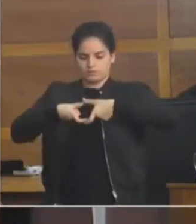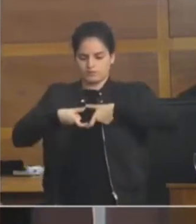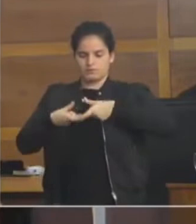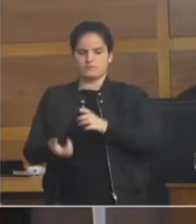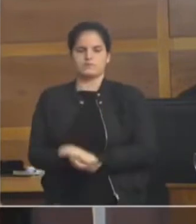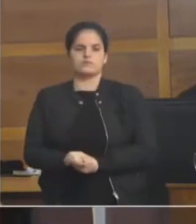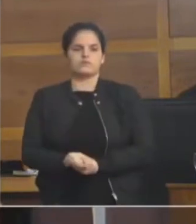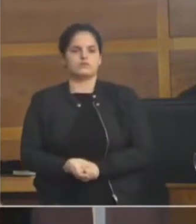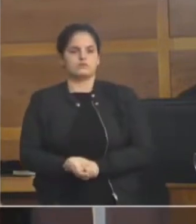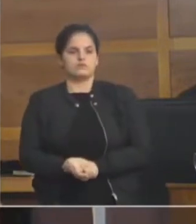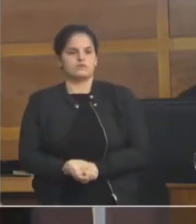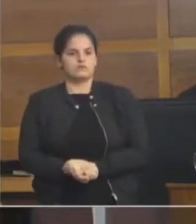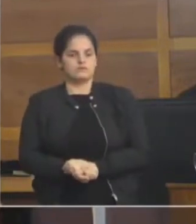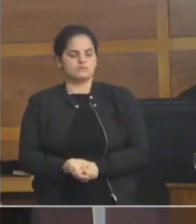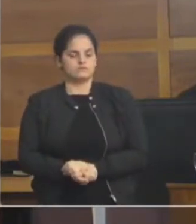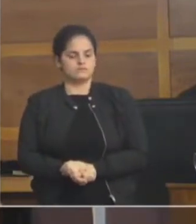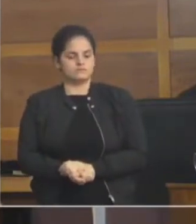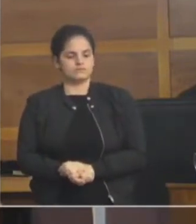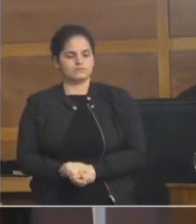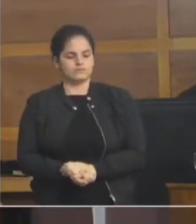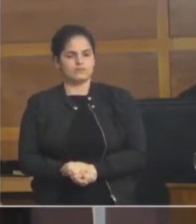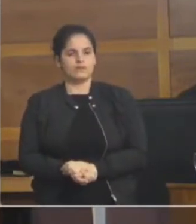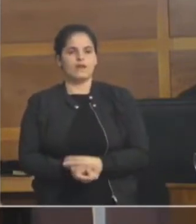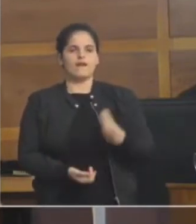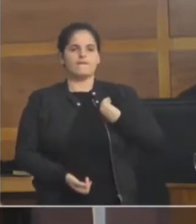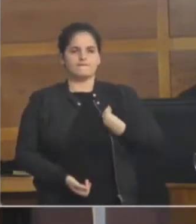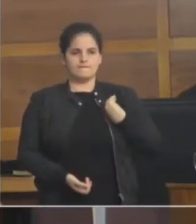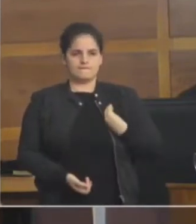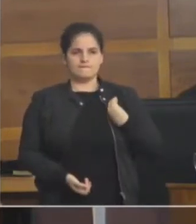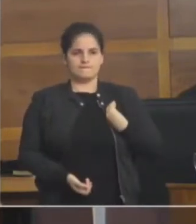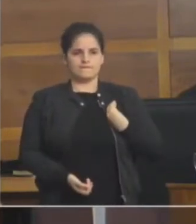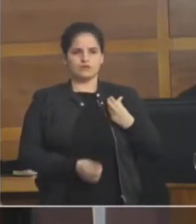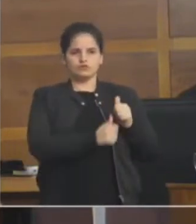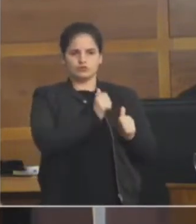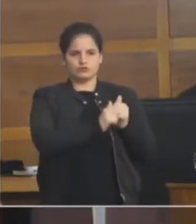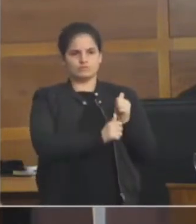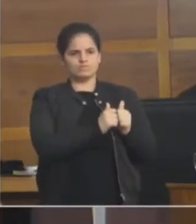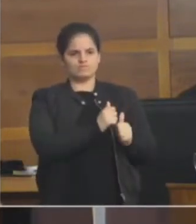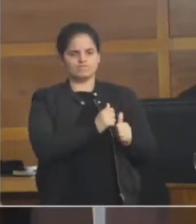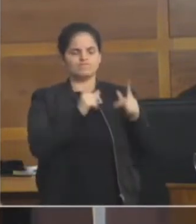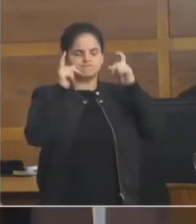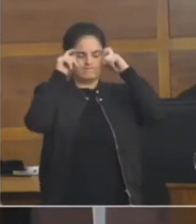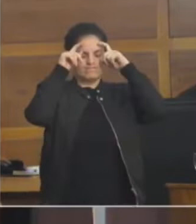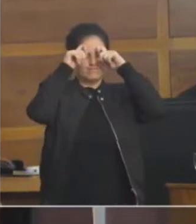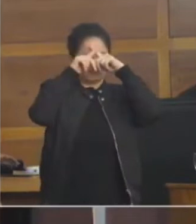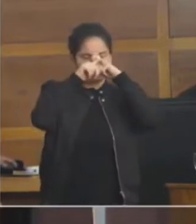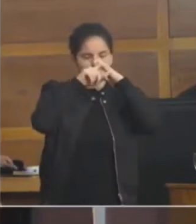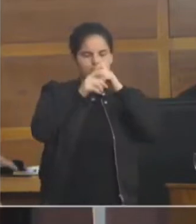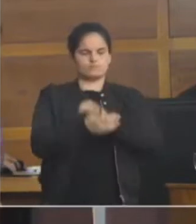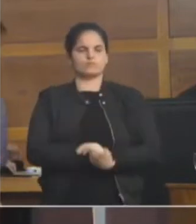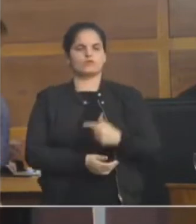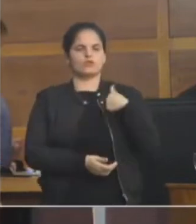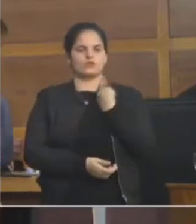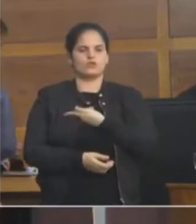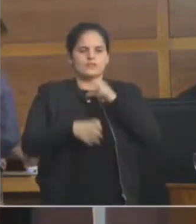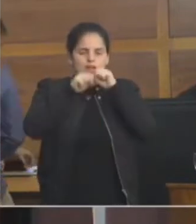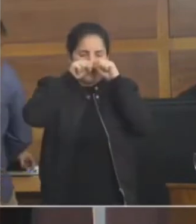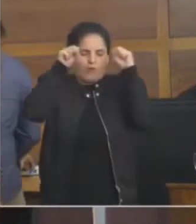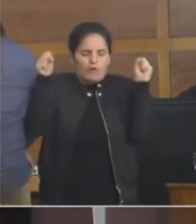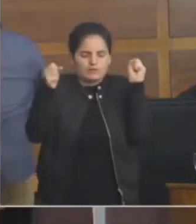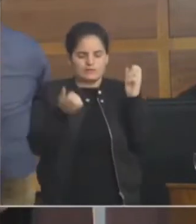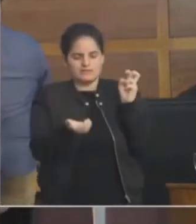medalha a vida de um atleta não é fácil a gente sai cedo de casa